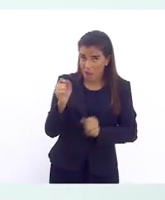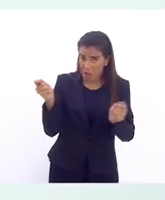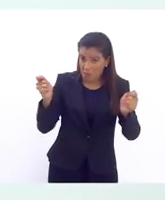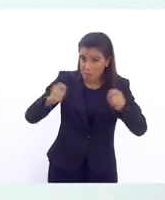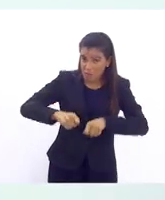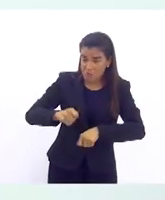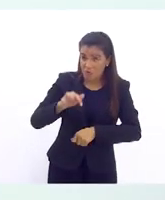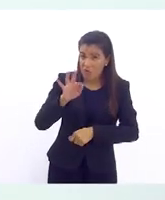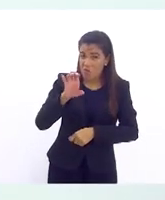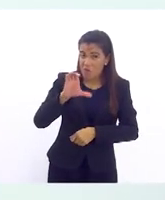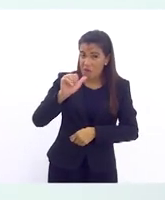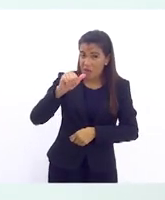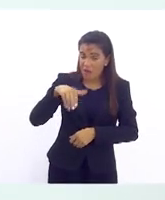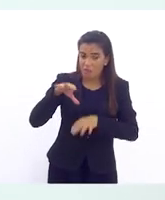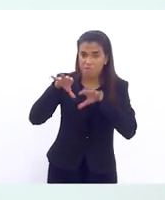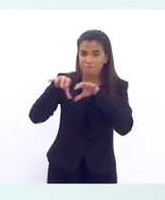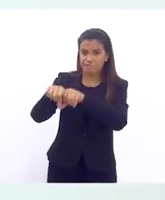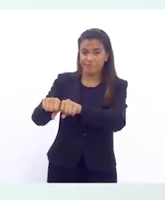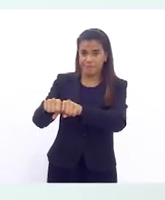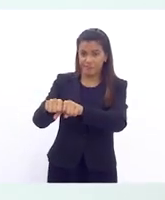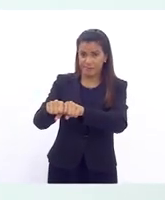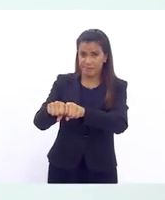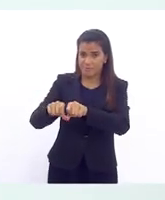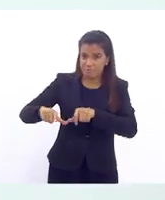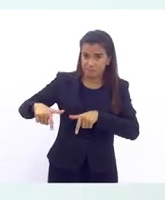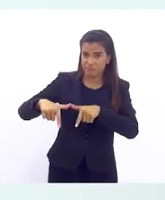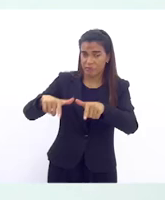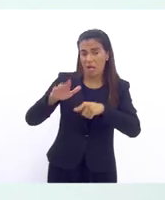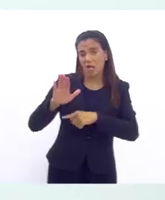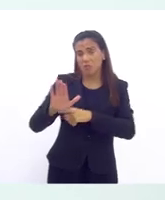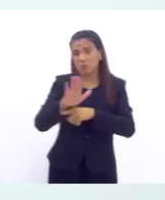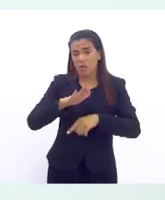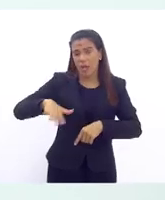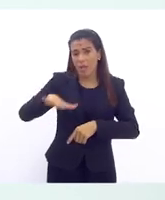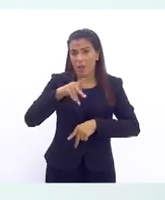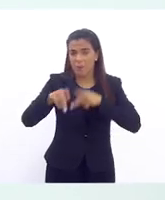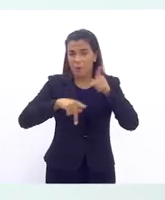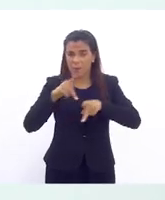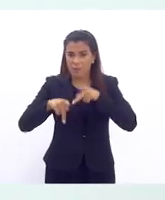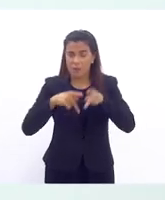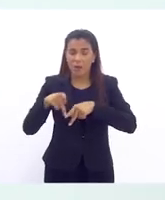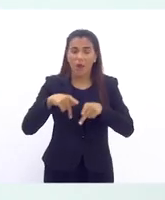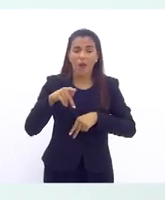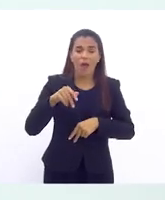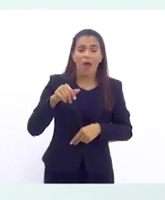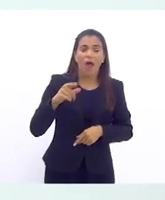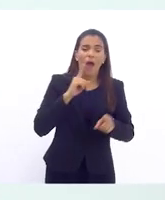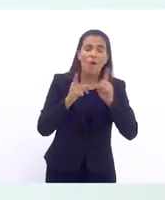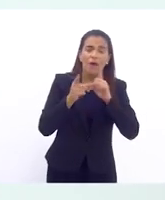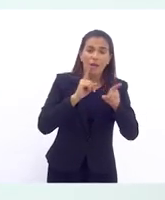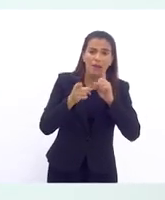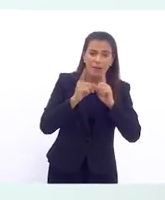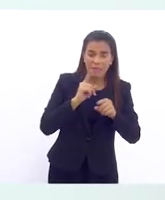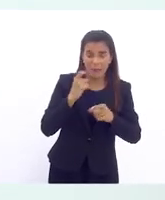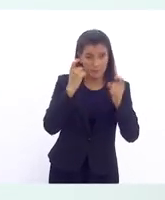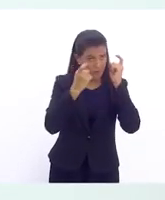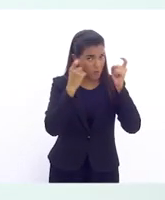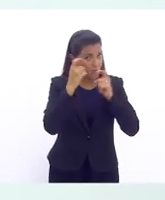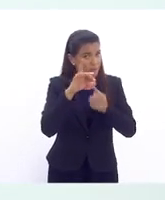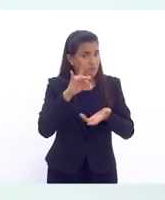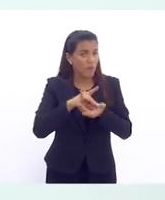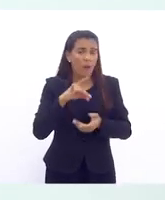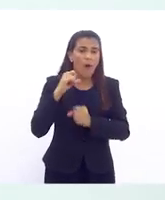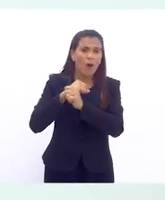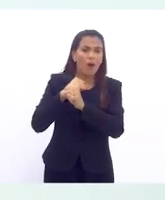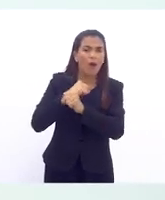É sobre o importante que vai ajudar né Zé Ricardo aquela população ali do de Alcântara de vários bairros ou então também de Guanabara e é muito preocupante uma